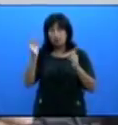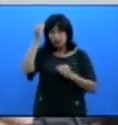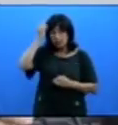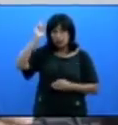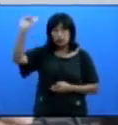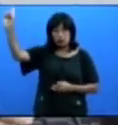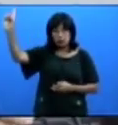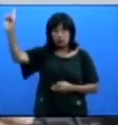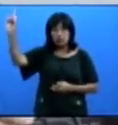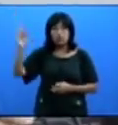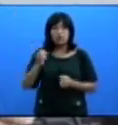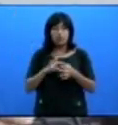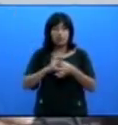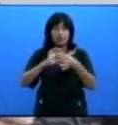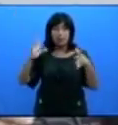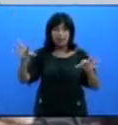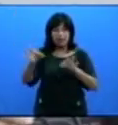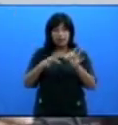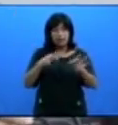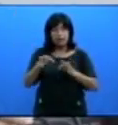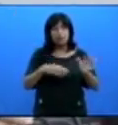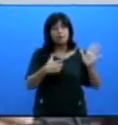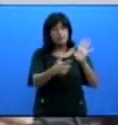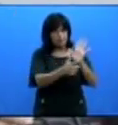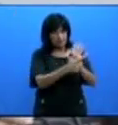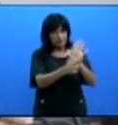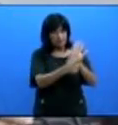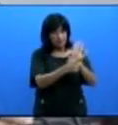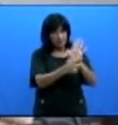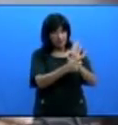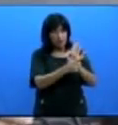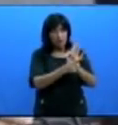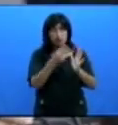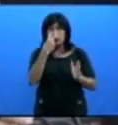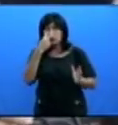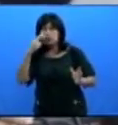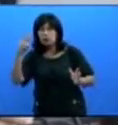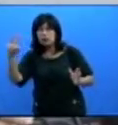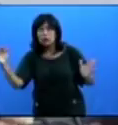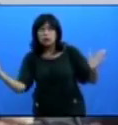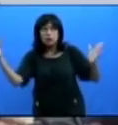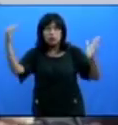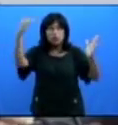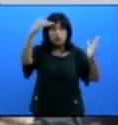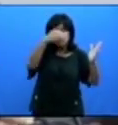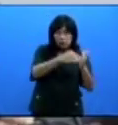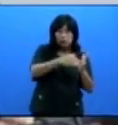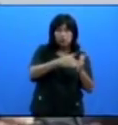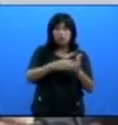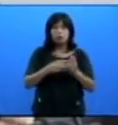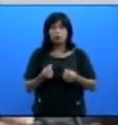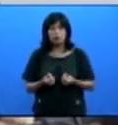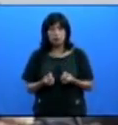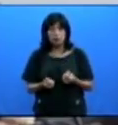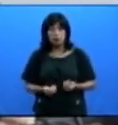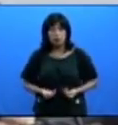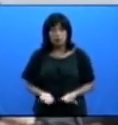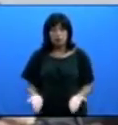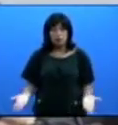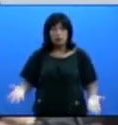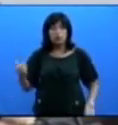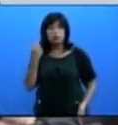onde será deliberado o projeto de lei que estima a receita e fixa a despesa do